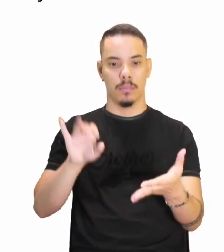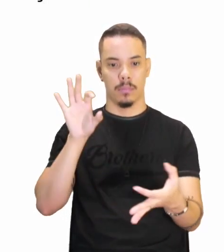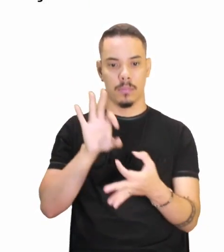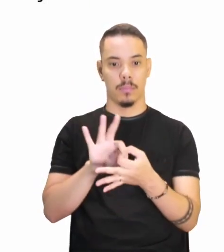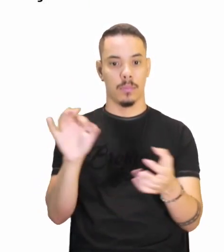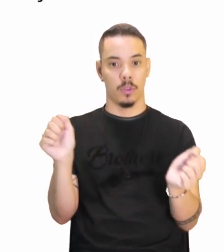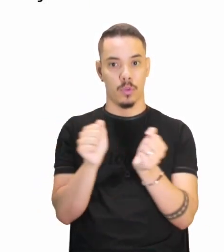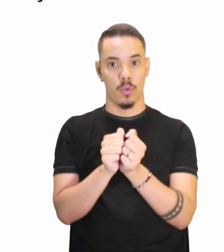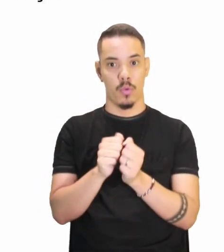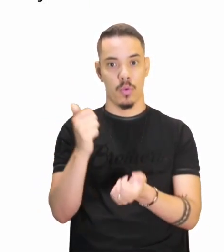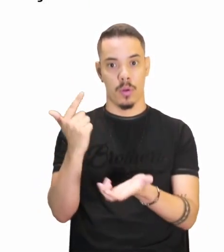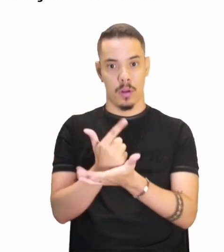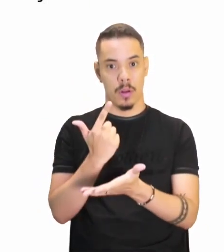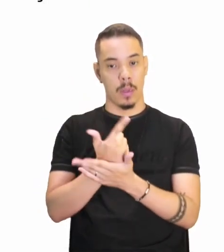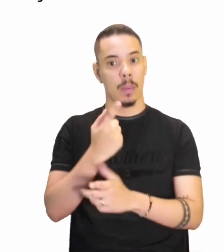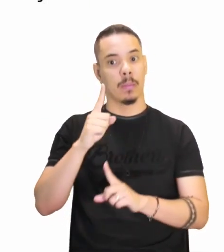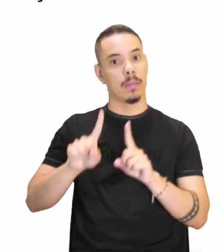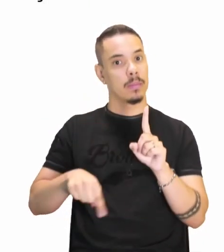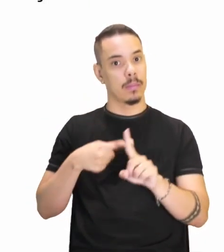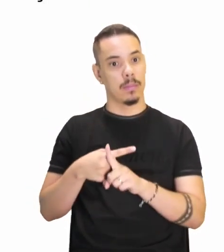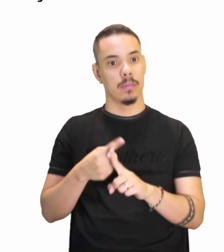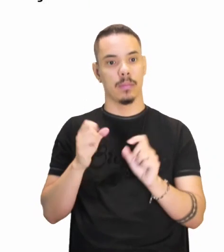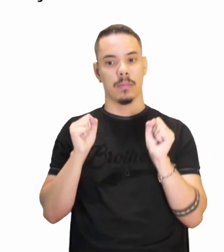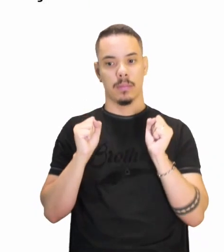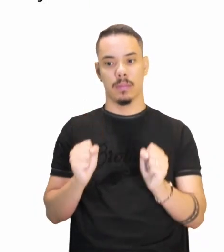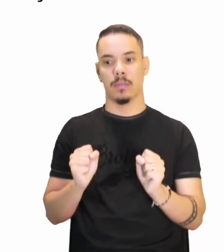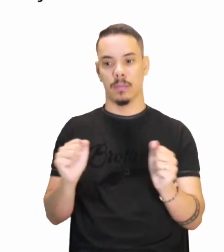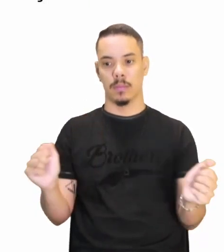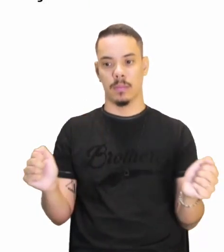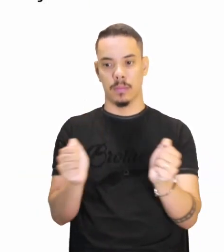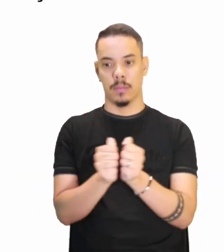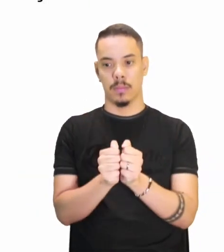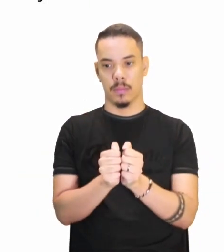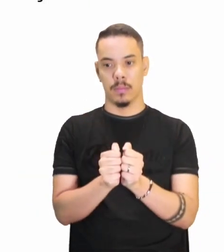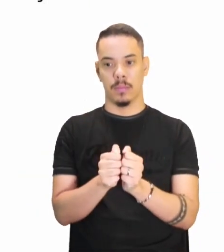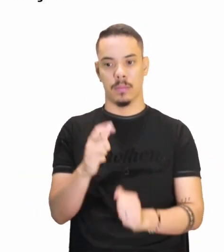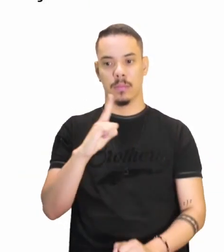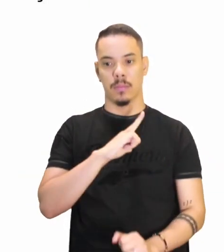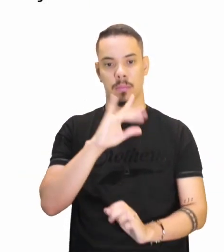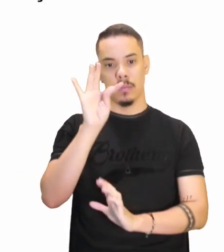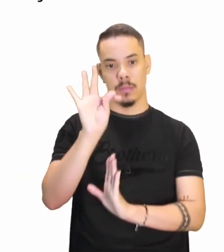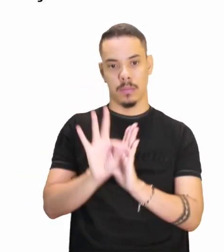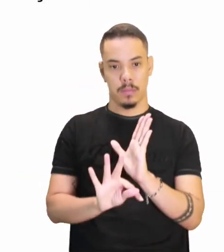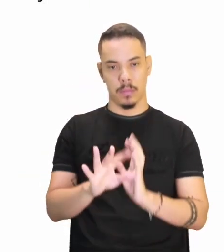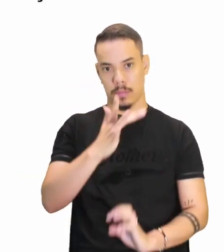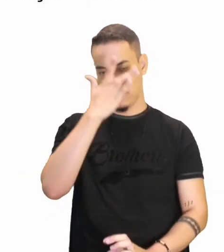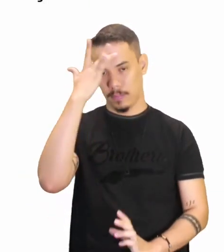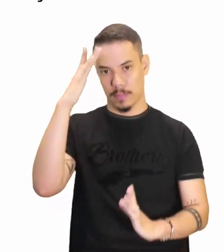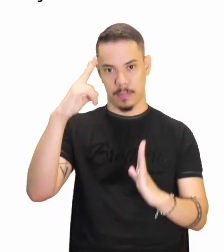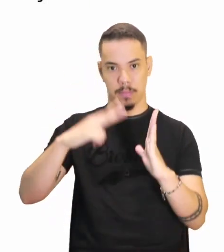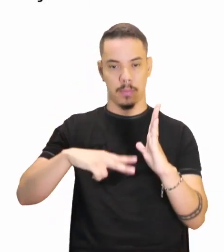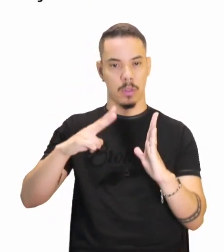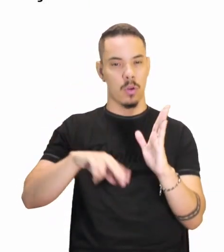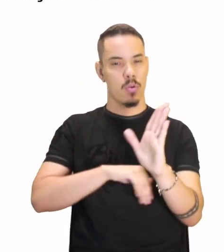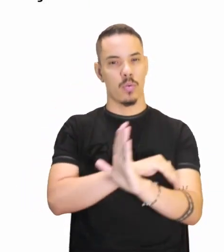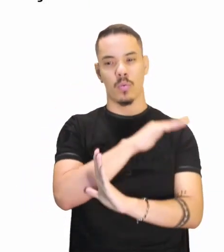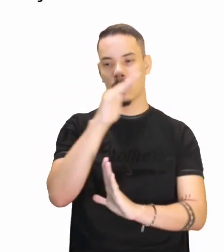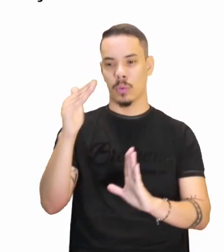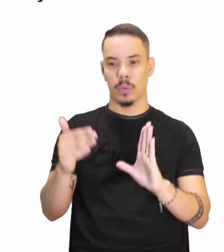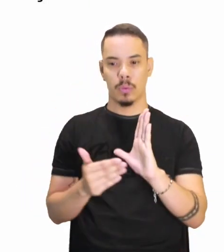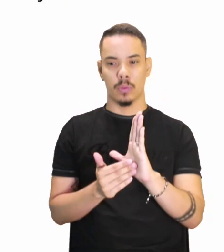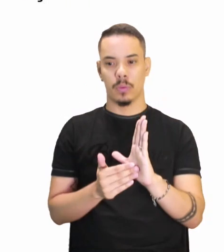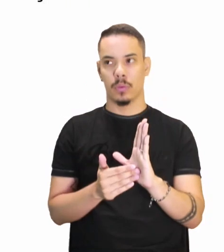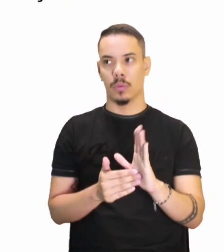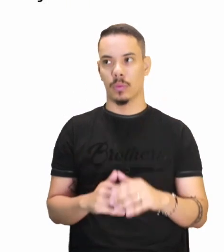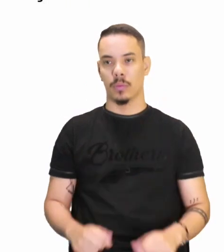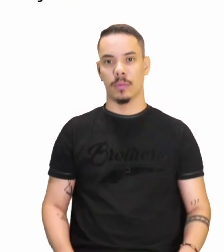o escritor E sobra mais justamente no terreno que fica entre o texto e o seu leitor Então qual